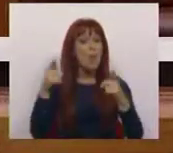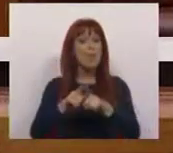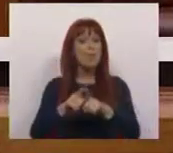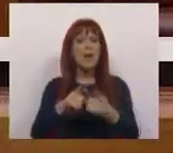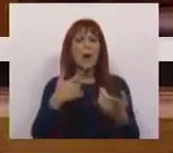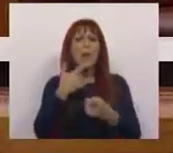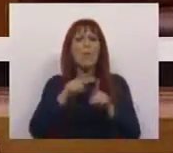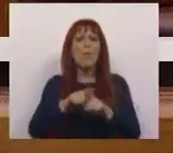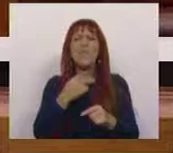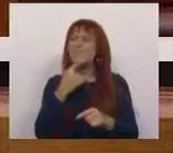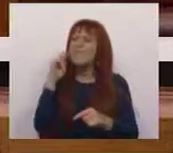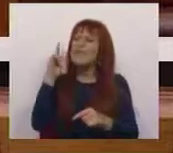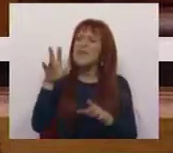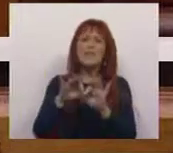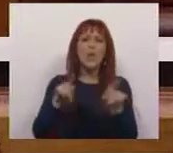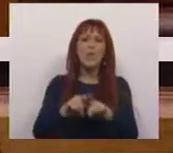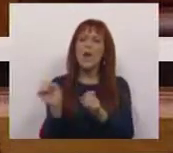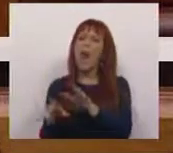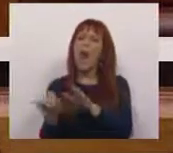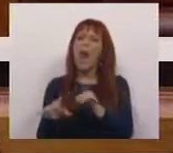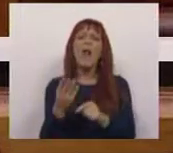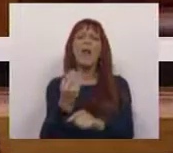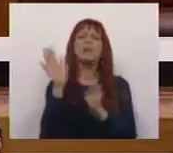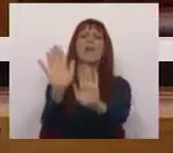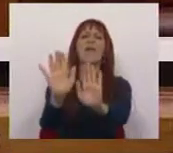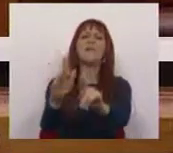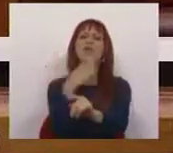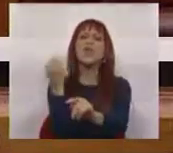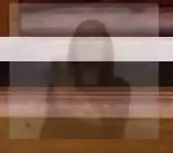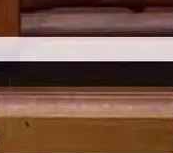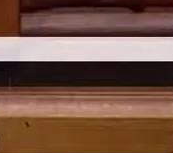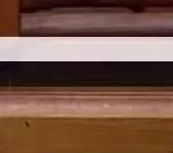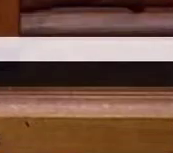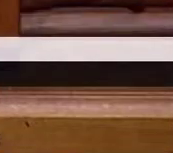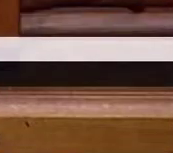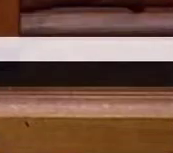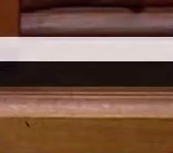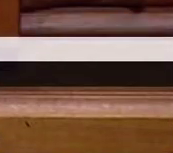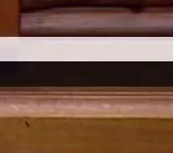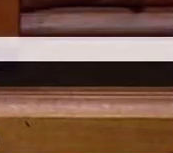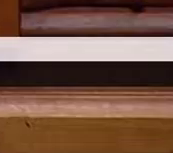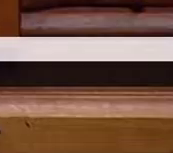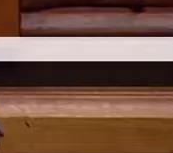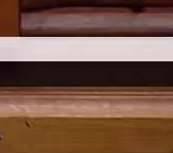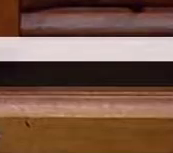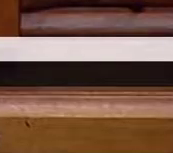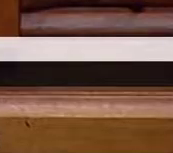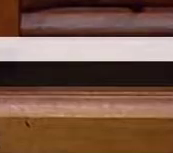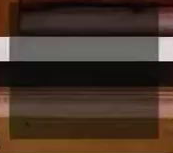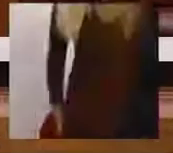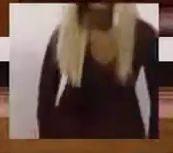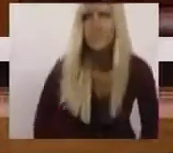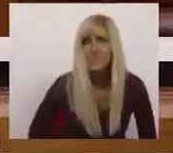não pode ser entendida como um depósito de crianças e jovens. Por iniciativa dos Verdes, as nossas crianças e